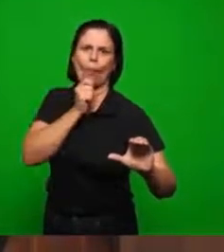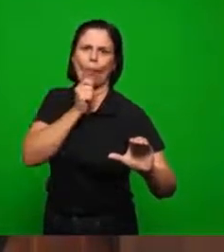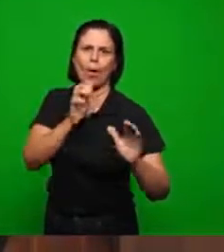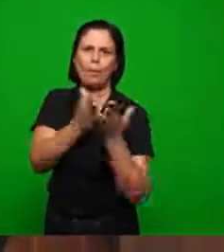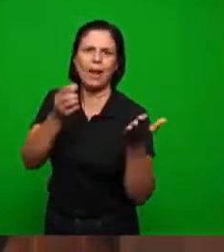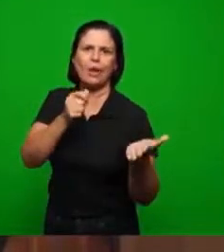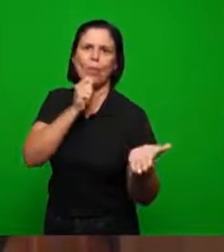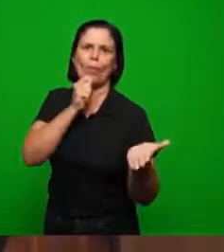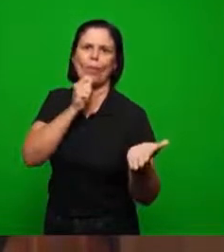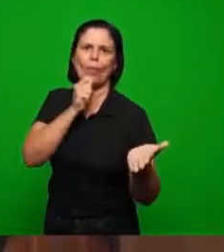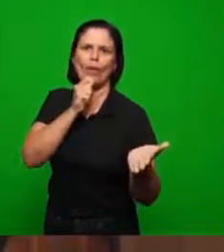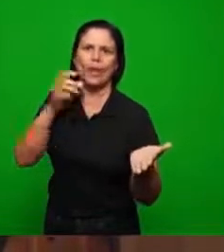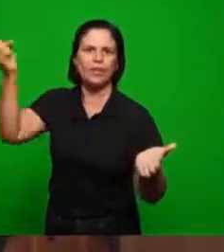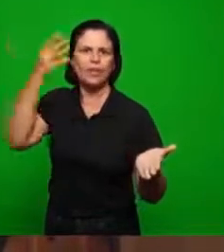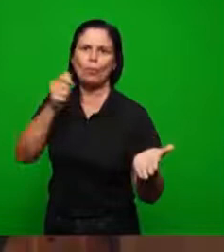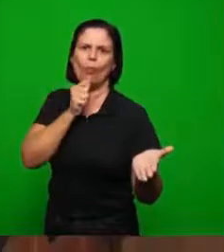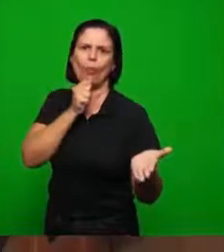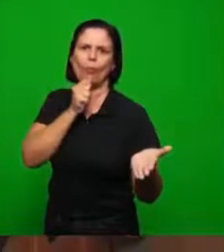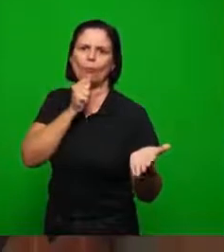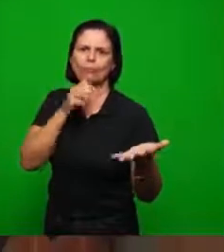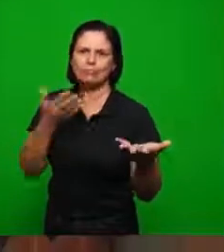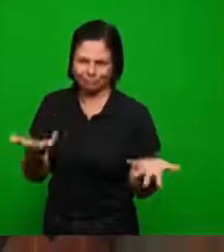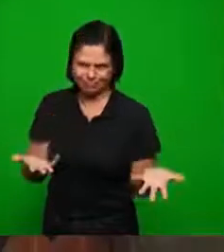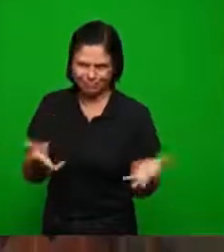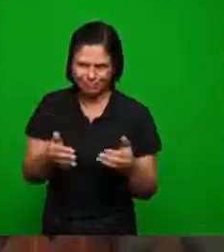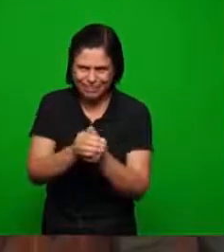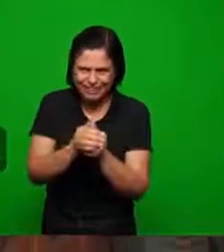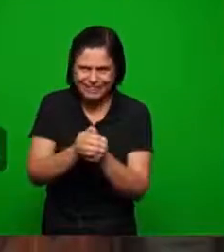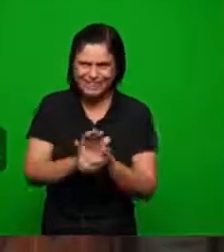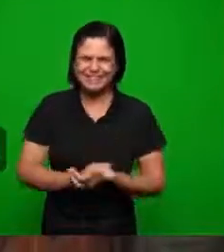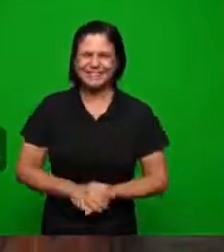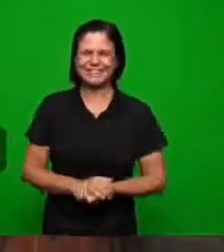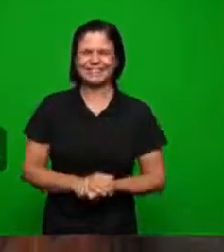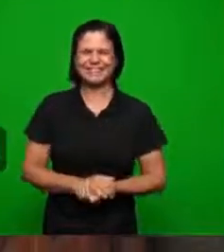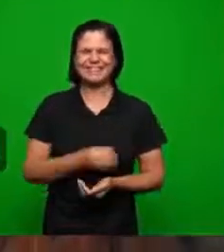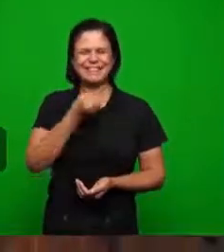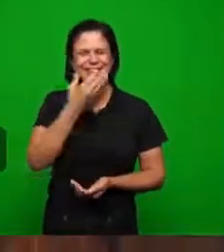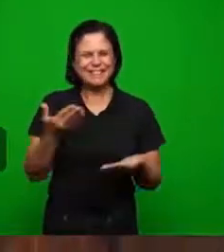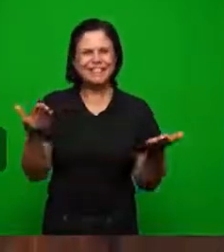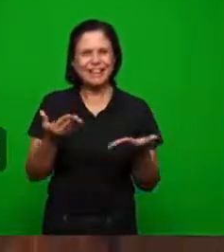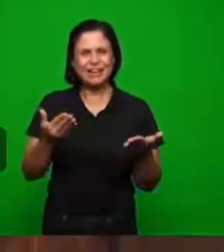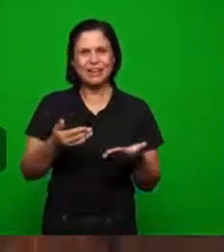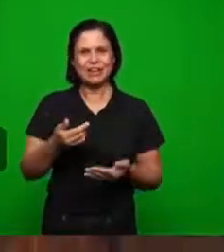a palavra. Sem revelação. Amém. Muito bem, irmãos.